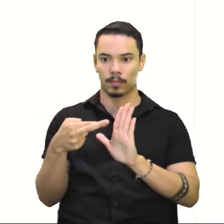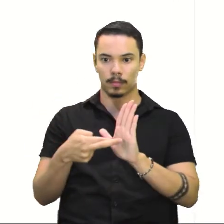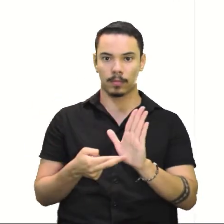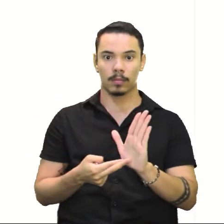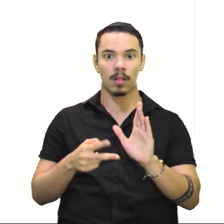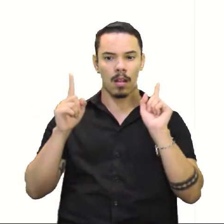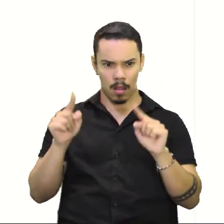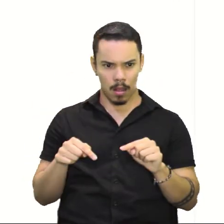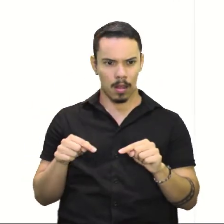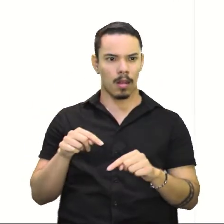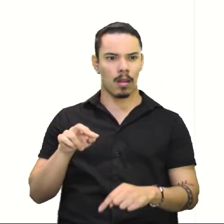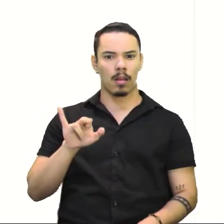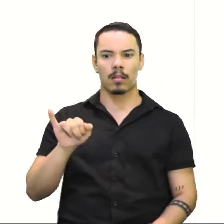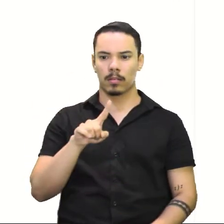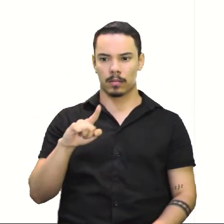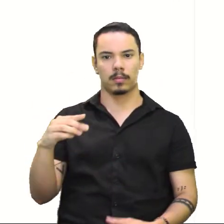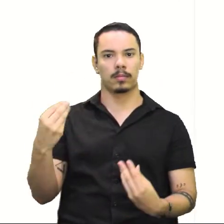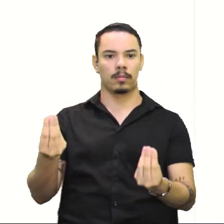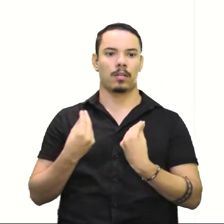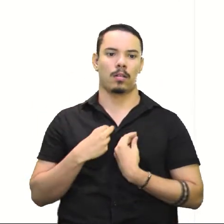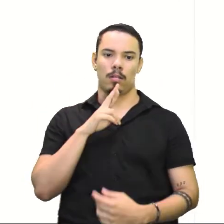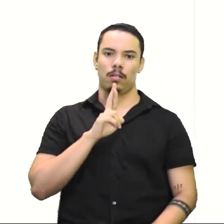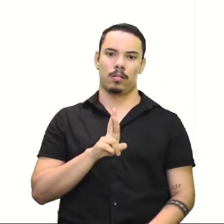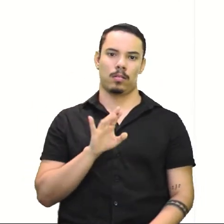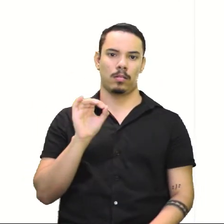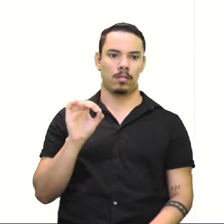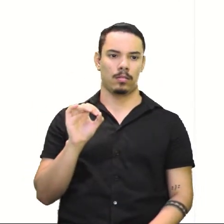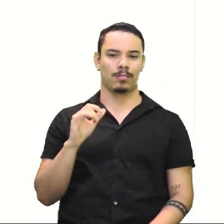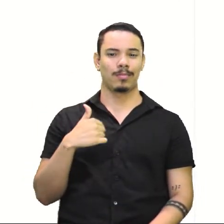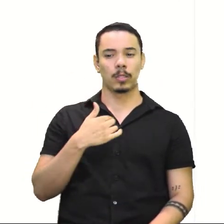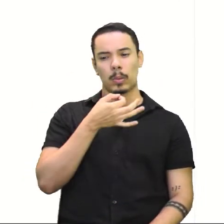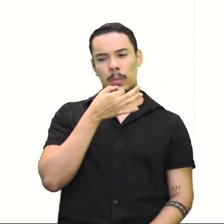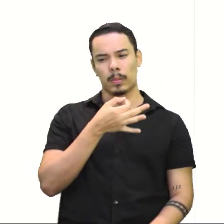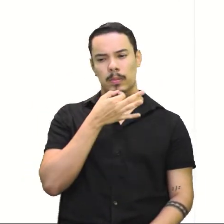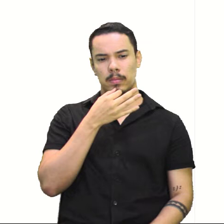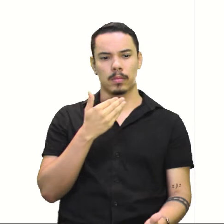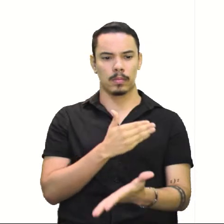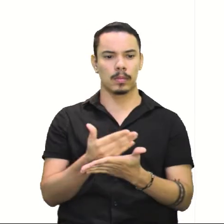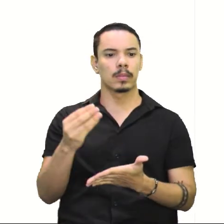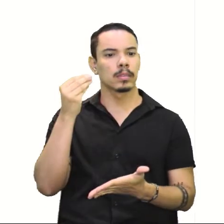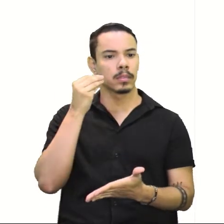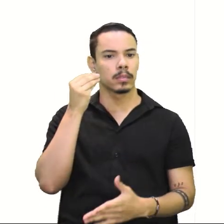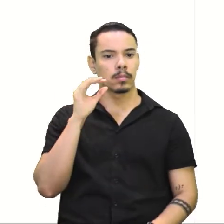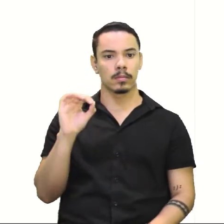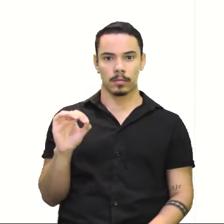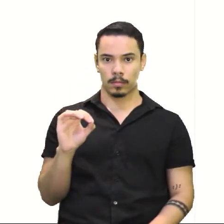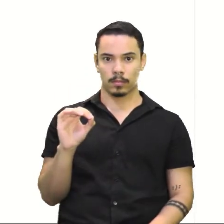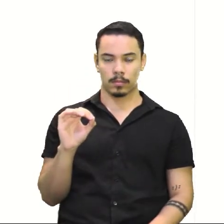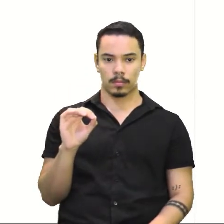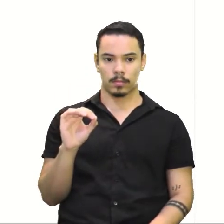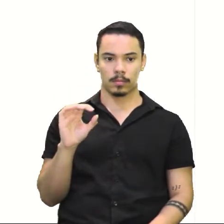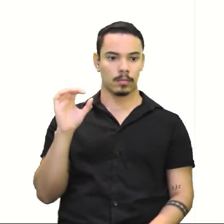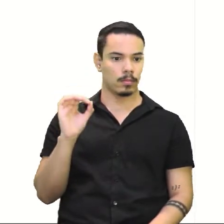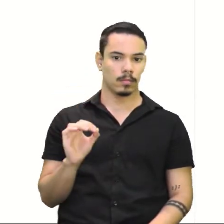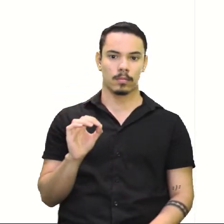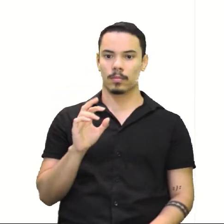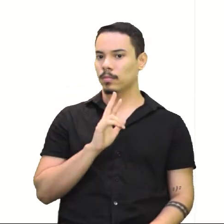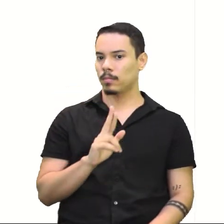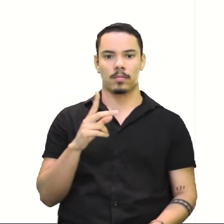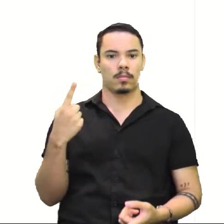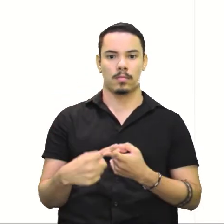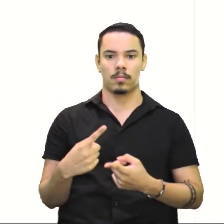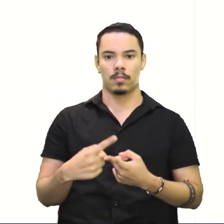do polinômio. Tem que dar zero, né? Tem que dar zero. Eu sou da opinião de começar a testar pelo zero. Pois é. O zero não vai zerar, por quê? Porque nós temos um